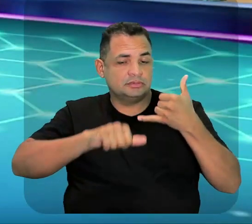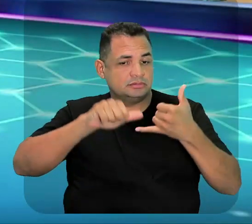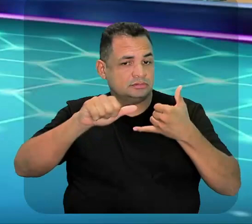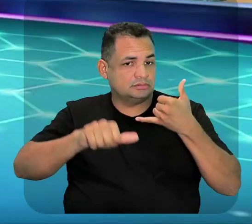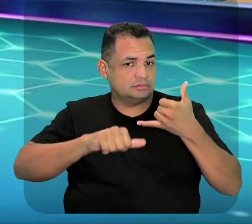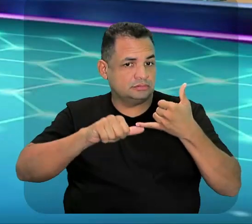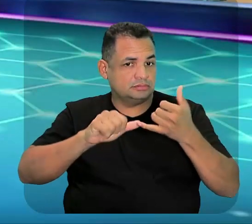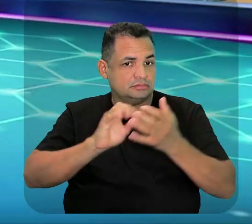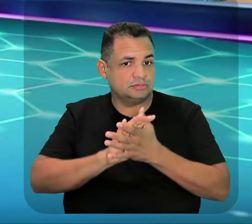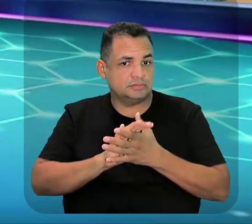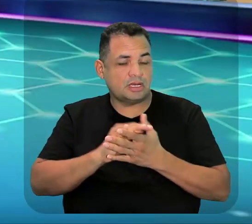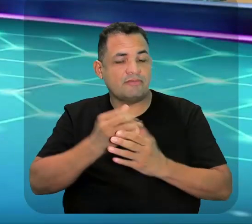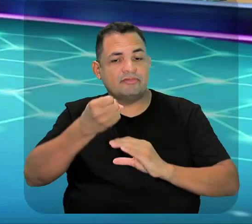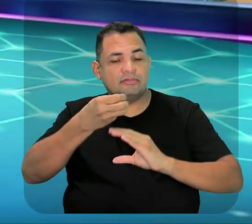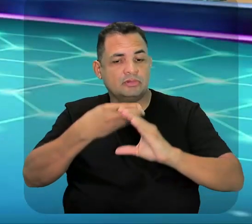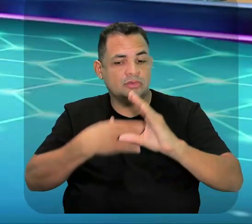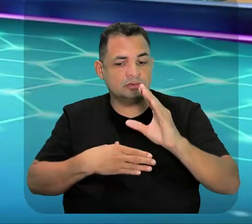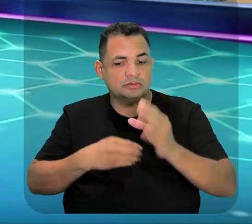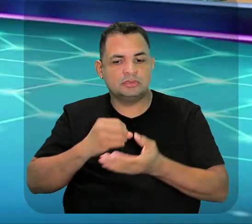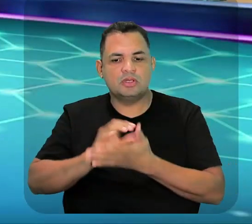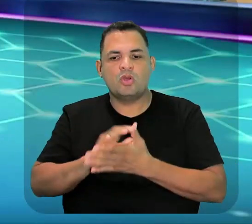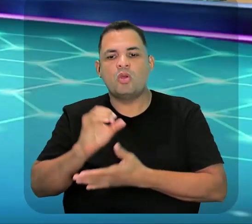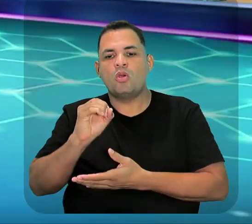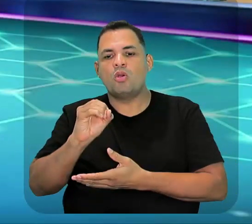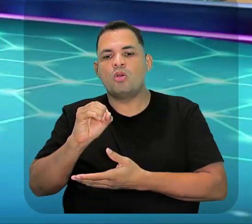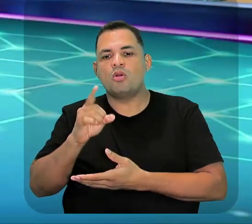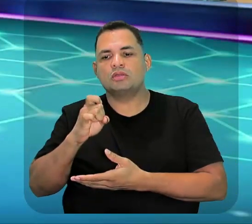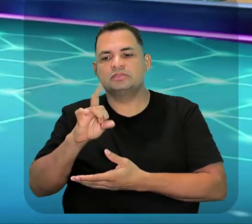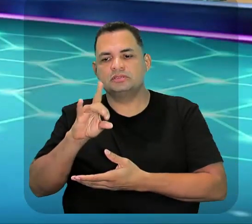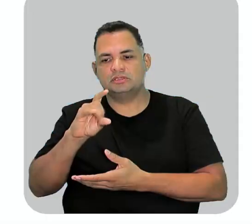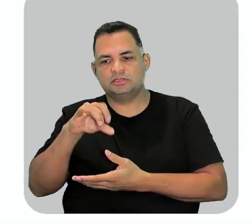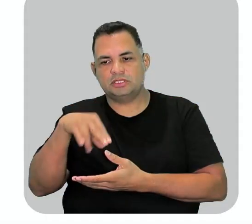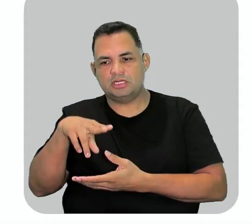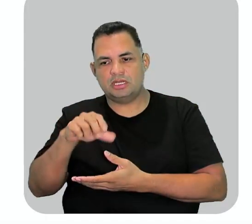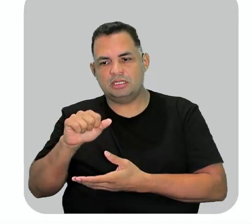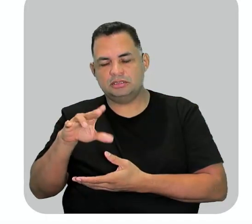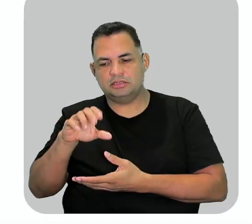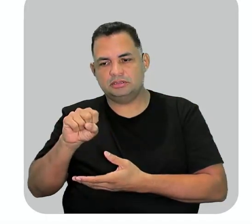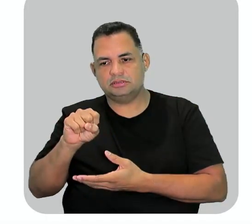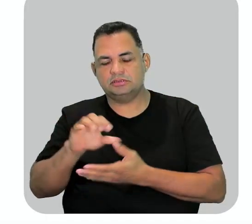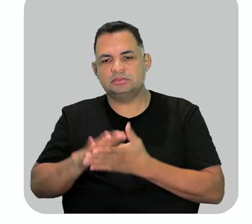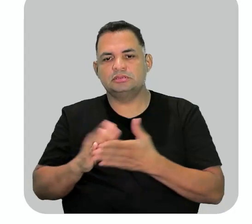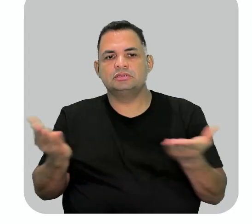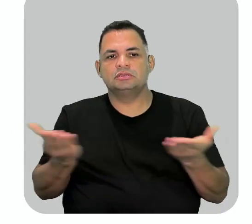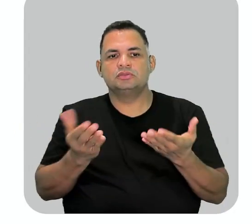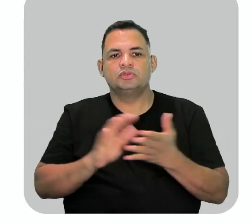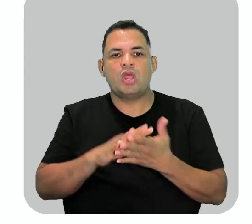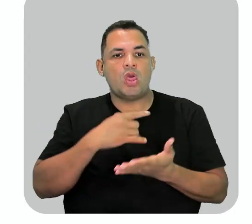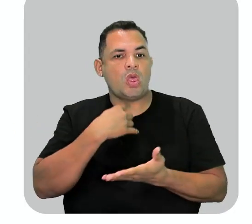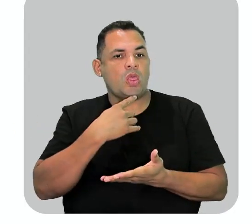reações que envolvem funções oxigenadas. Então, vamos lá para o nosso